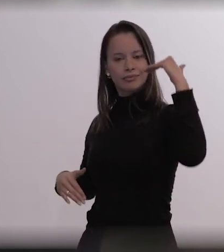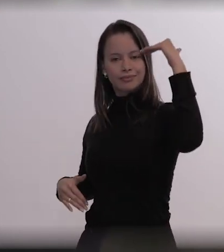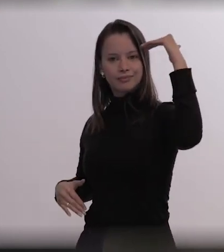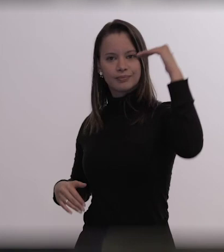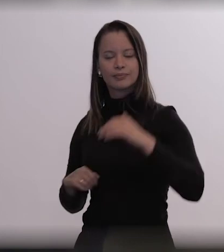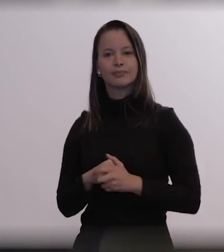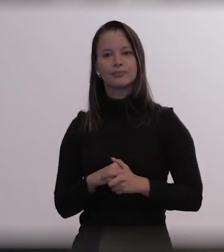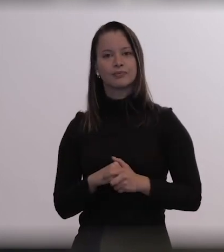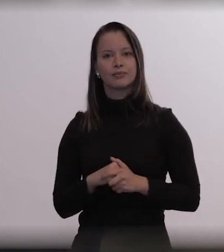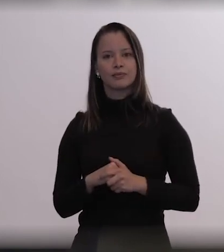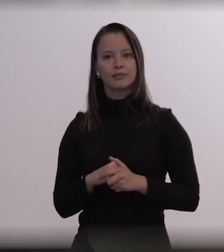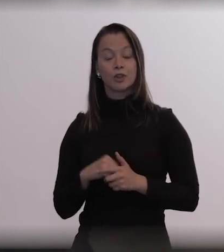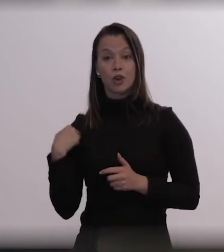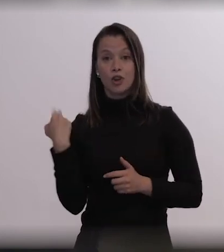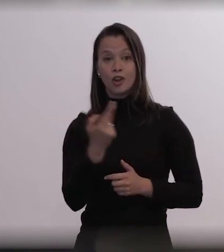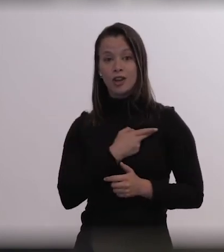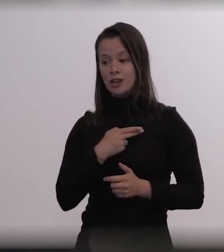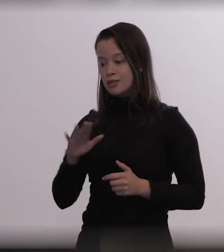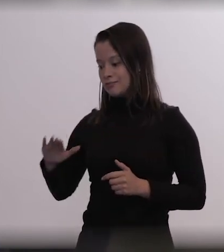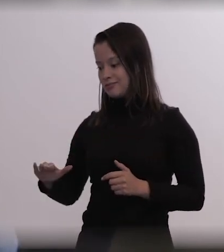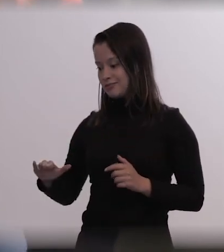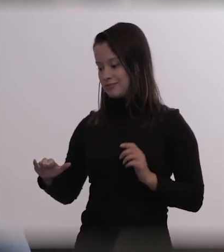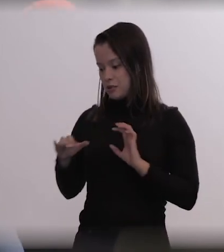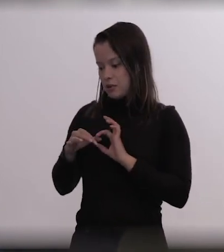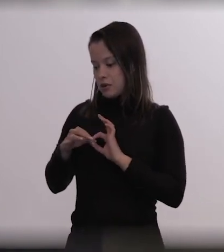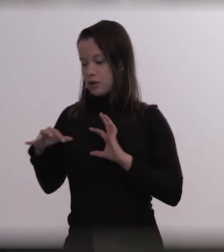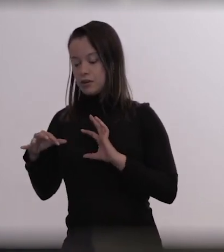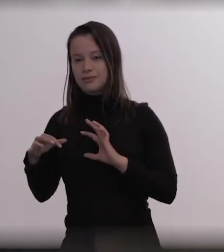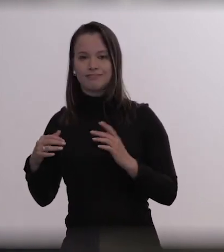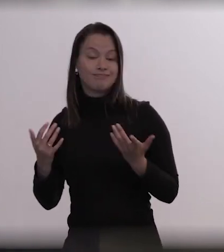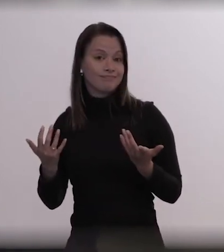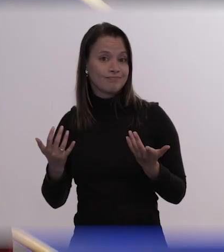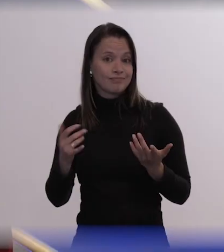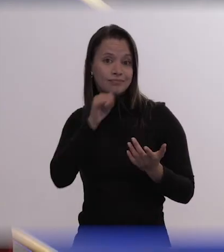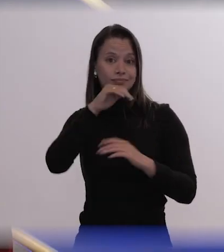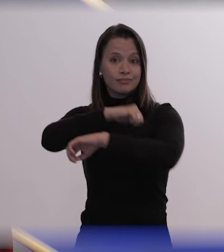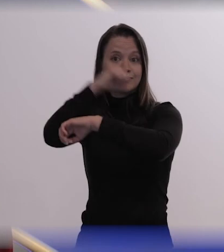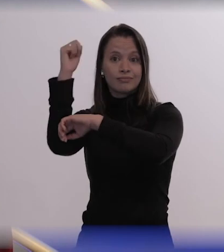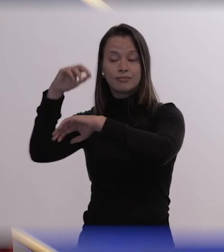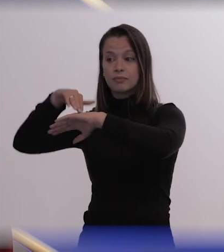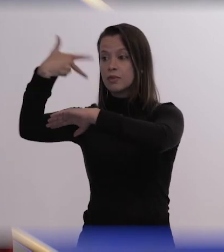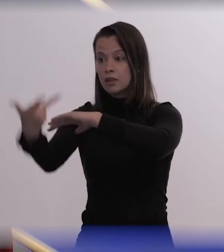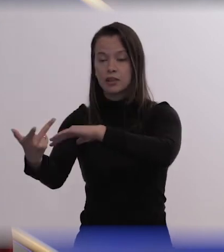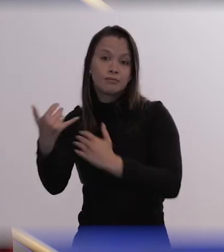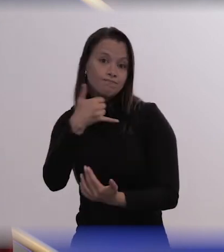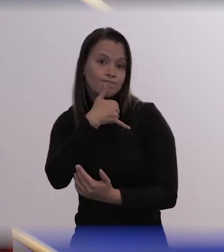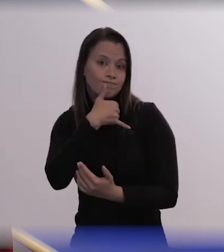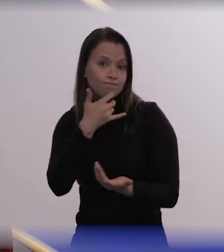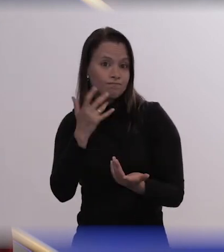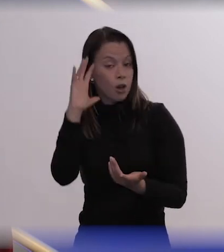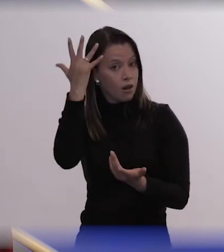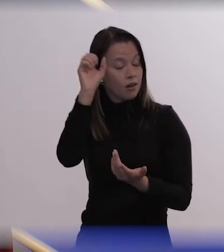E nós podemos nos desvencilhar da criança de diferentes formas. Vamos jogar pela janela. Sim. Triste, mais uma vez